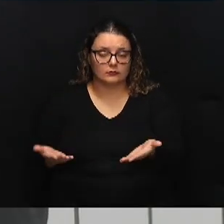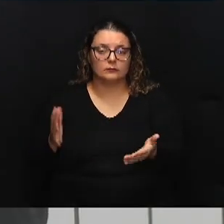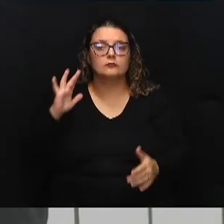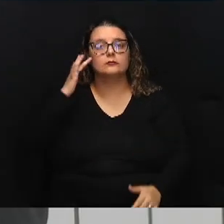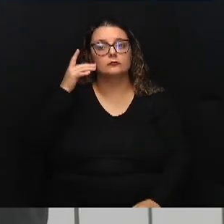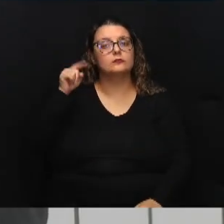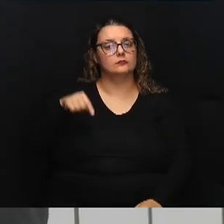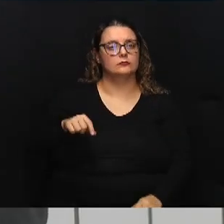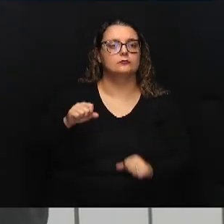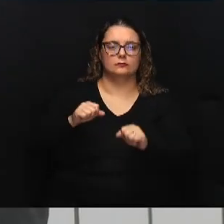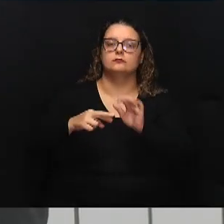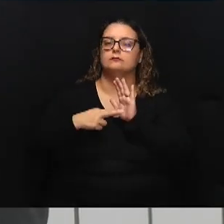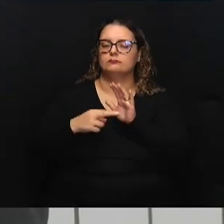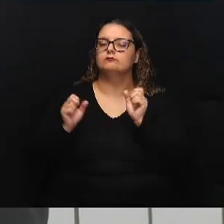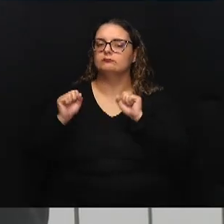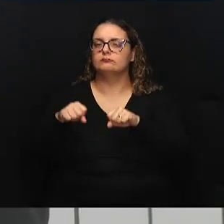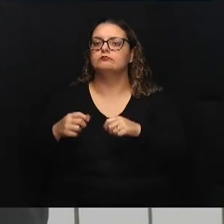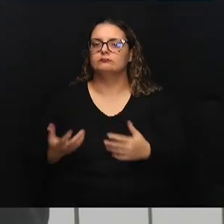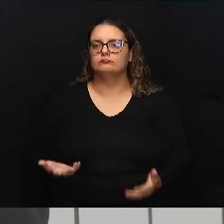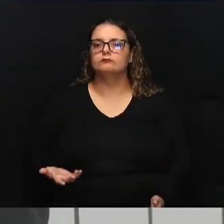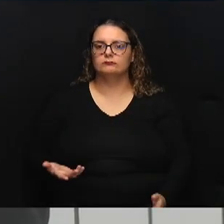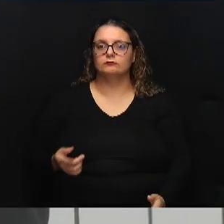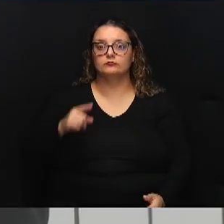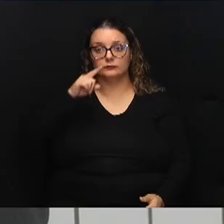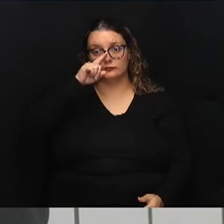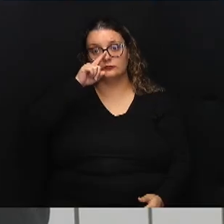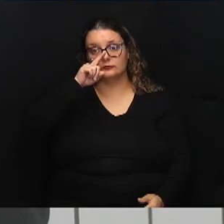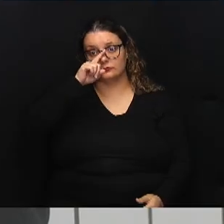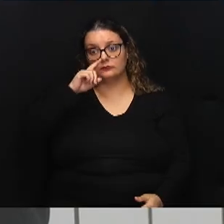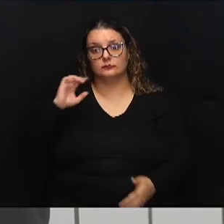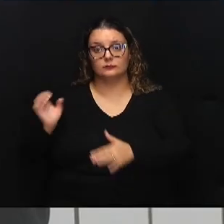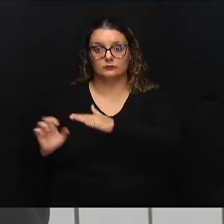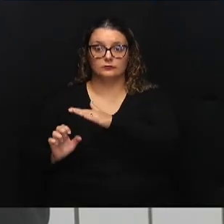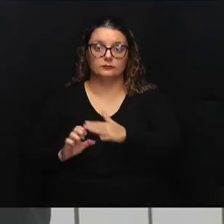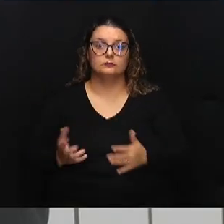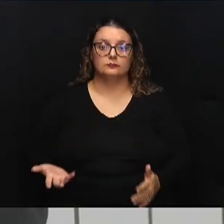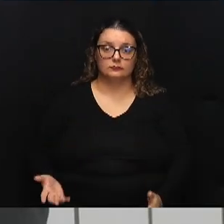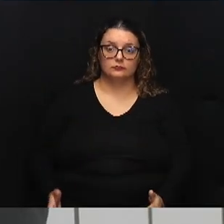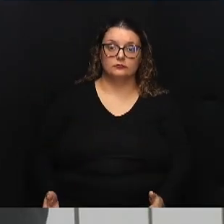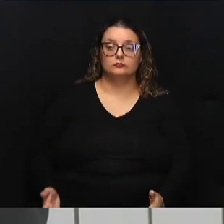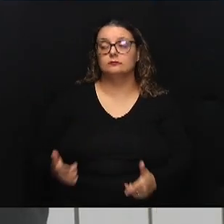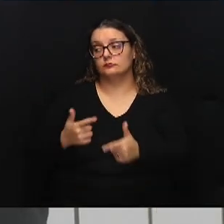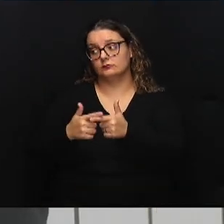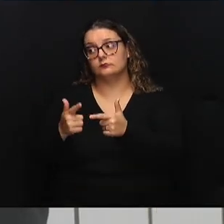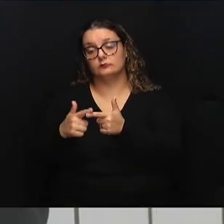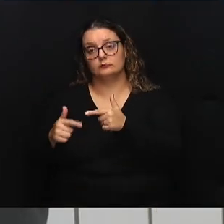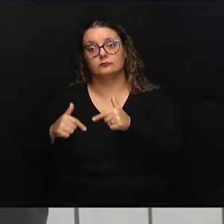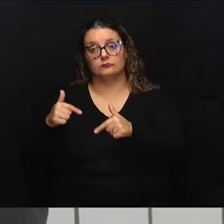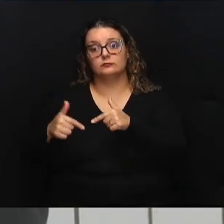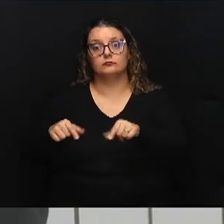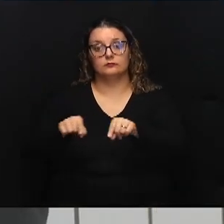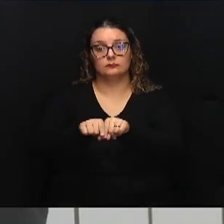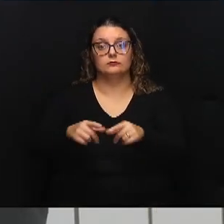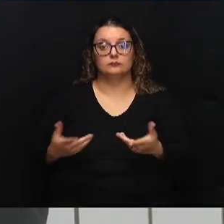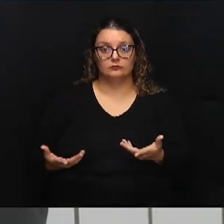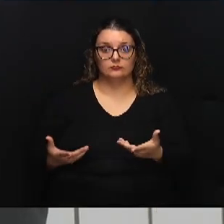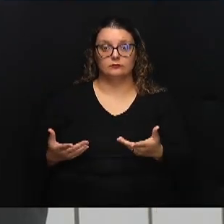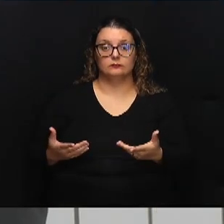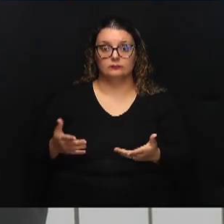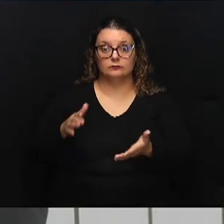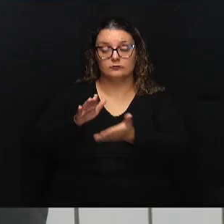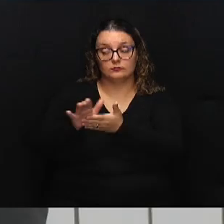que pode representar realmente um risco para a empresa e problemas trabalhistas, né? De